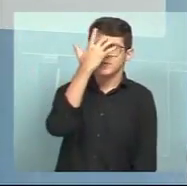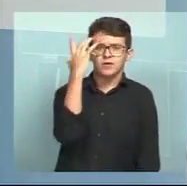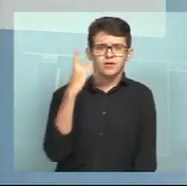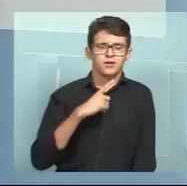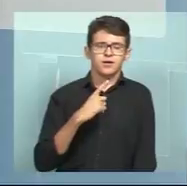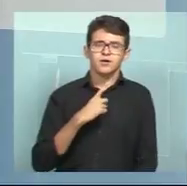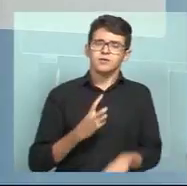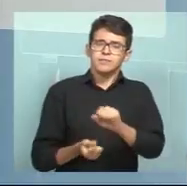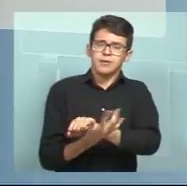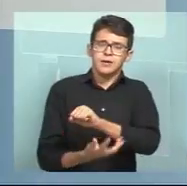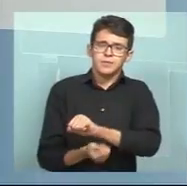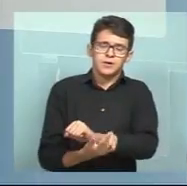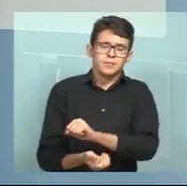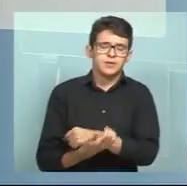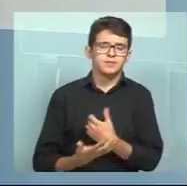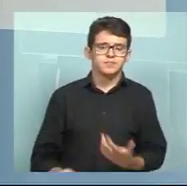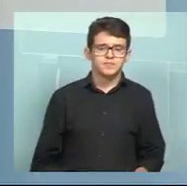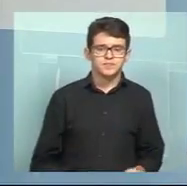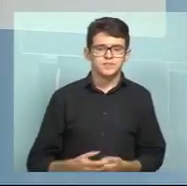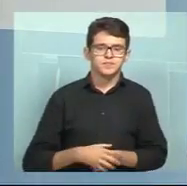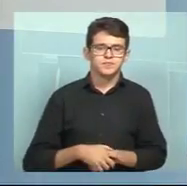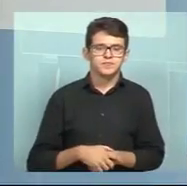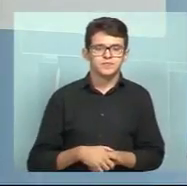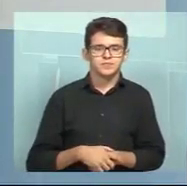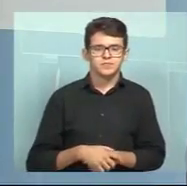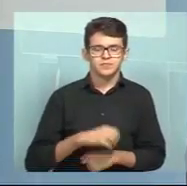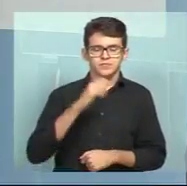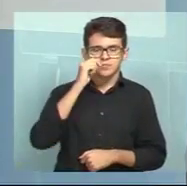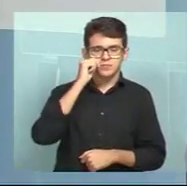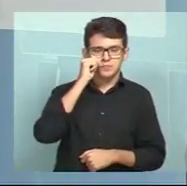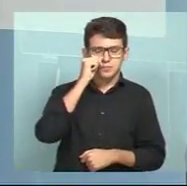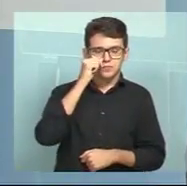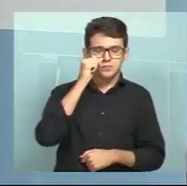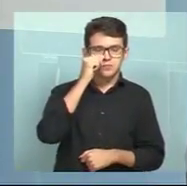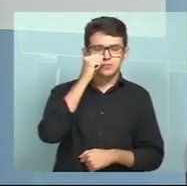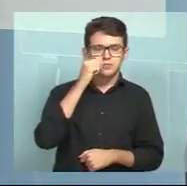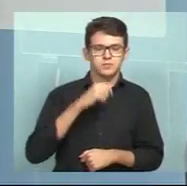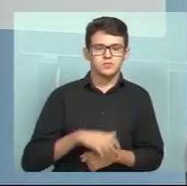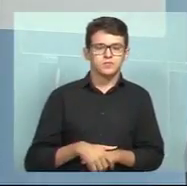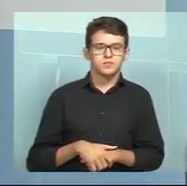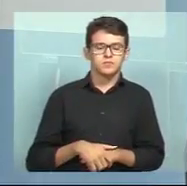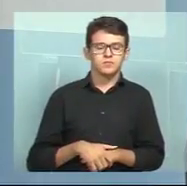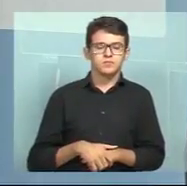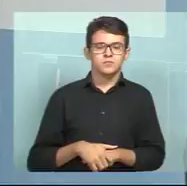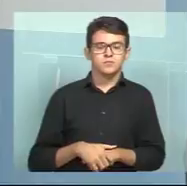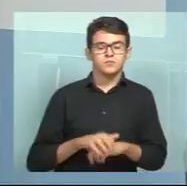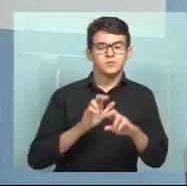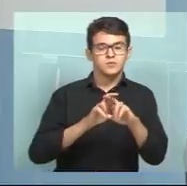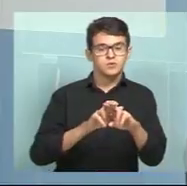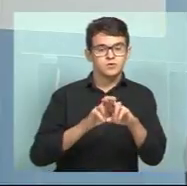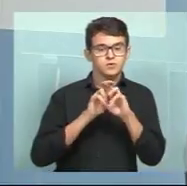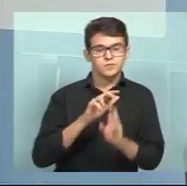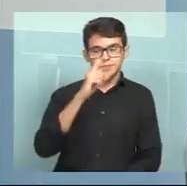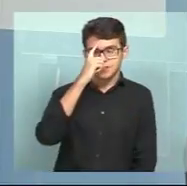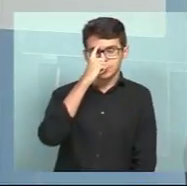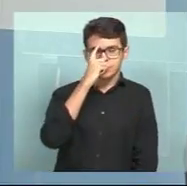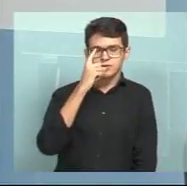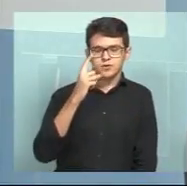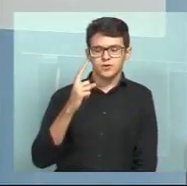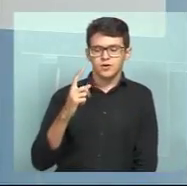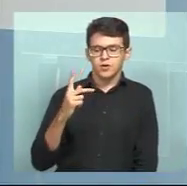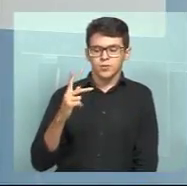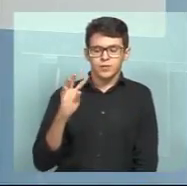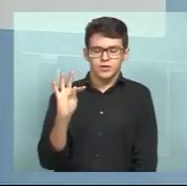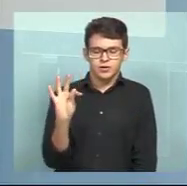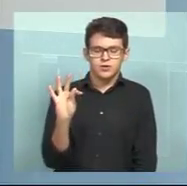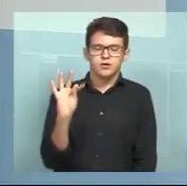De ver os erros que foram feitos, de pedir desculpa ao país e de procurar uma saída como candidato, pelo que o PT já fez pela população mais pobre desse país.